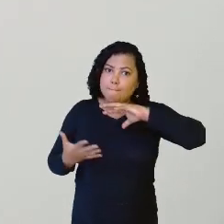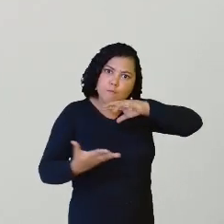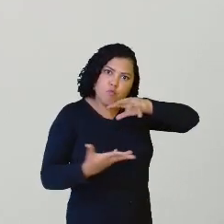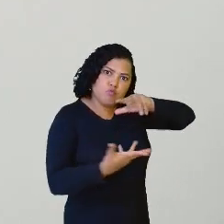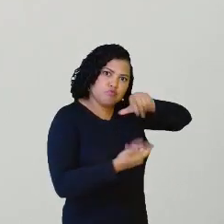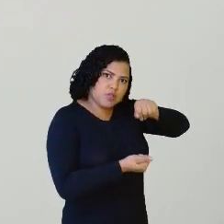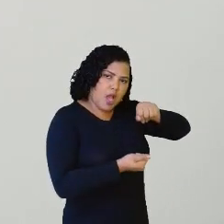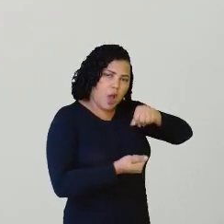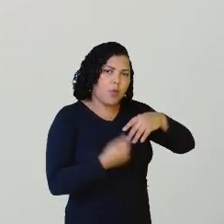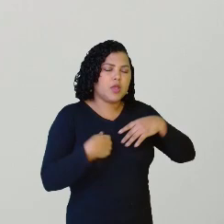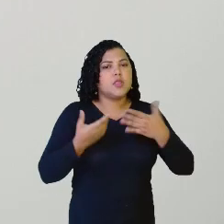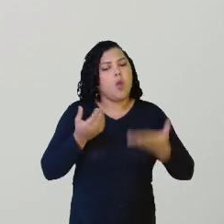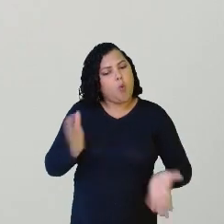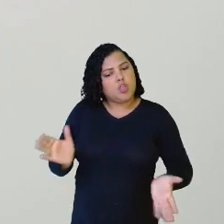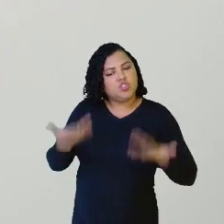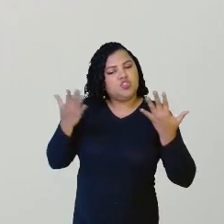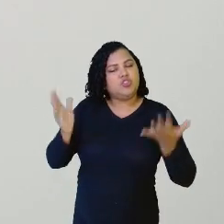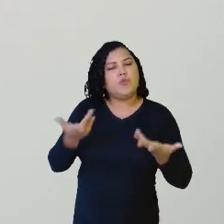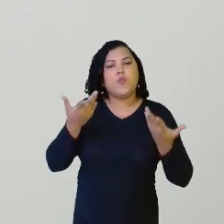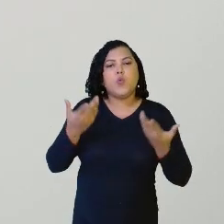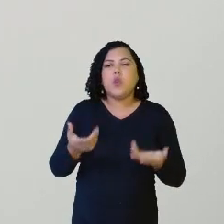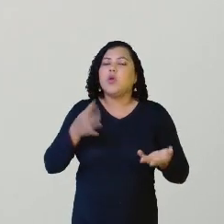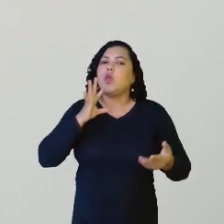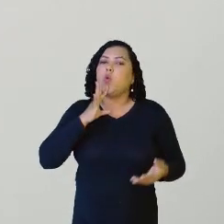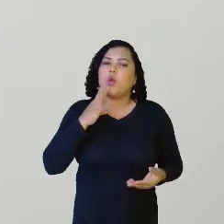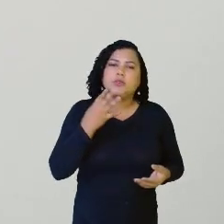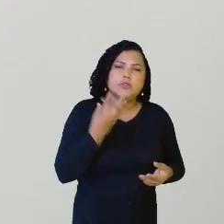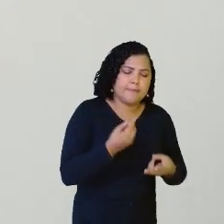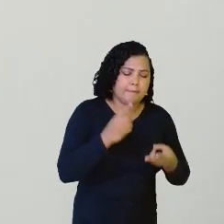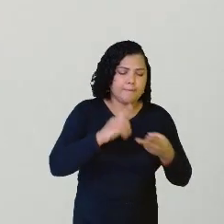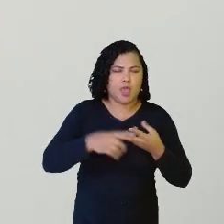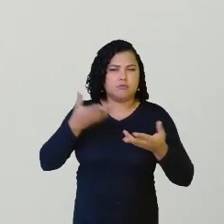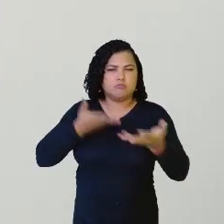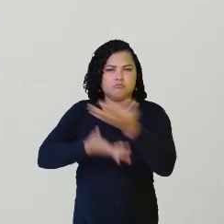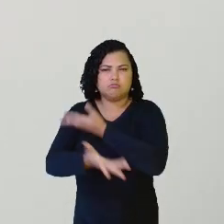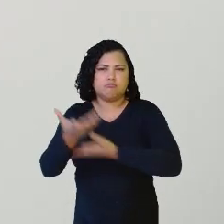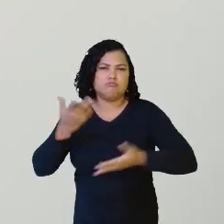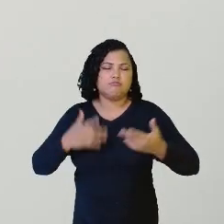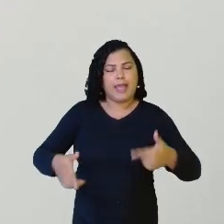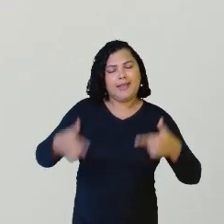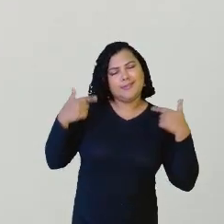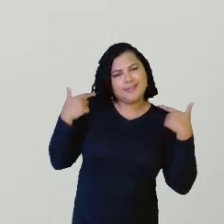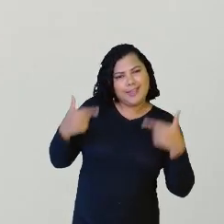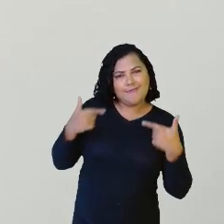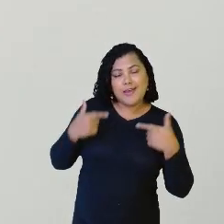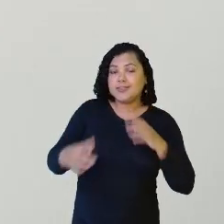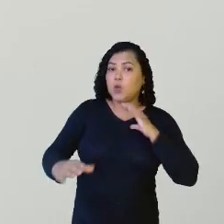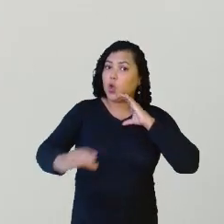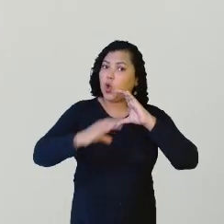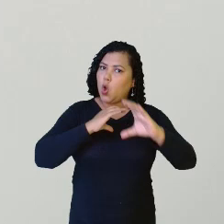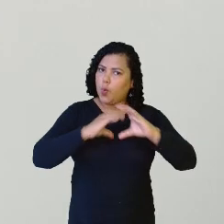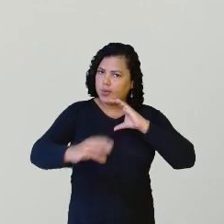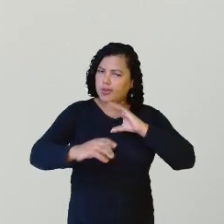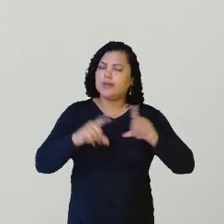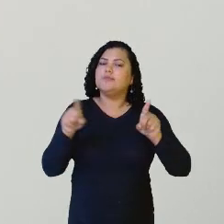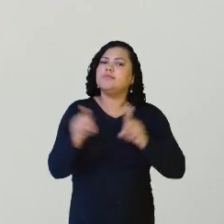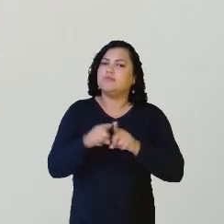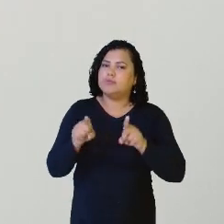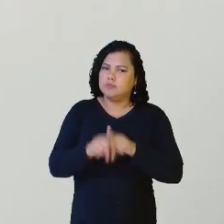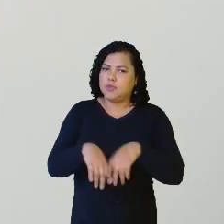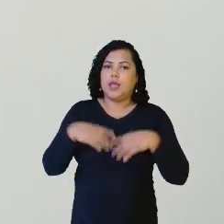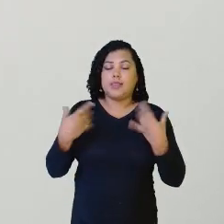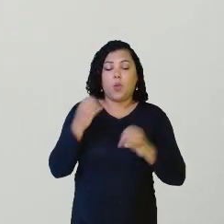conhecimento, interatividade, diversão e, acima de tudo, comunicação. Então, essa é uma forma de usar os meios